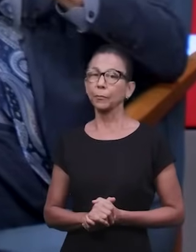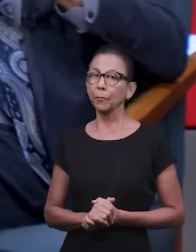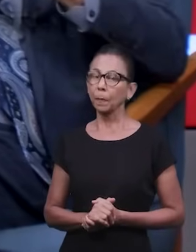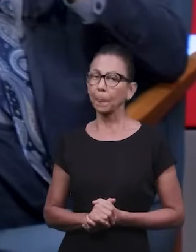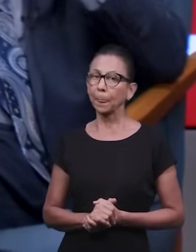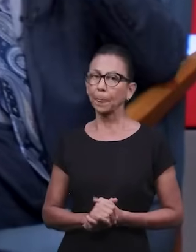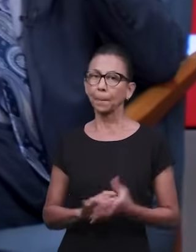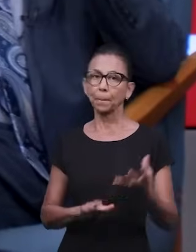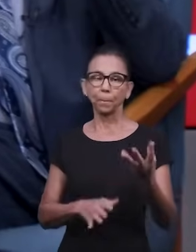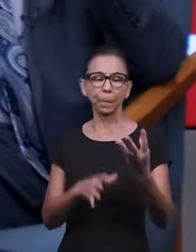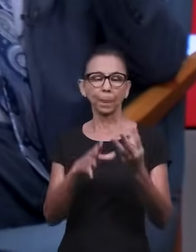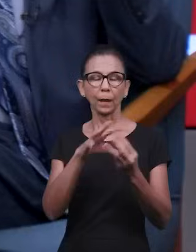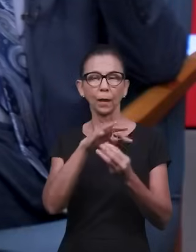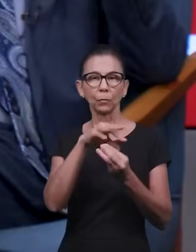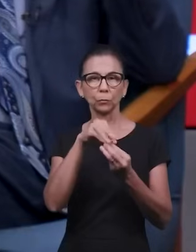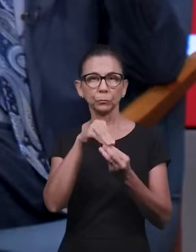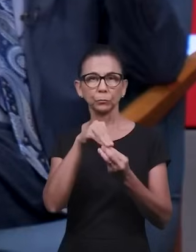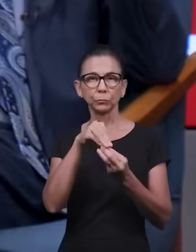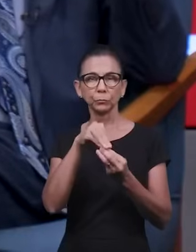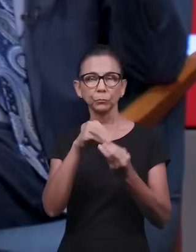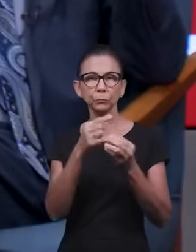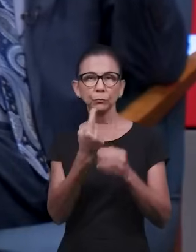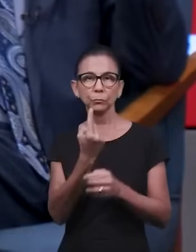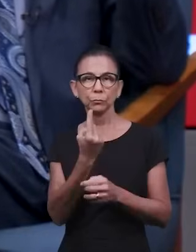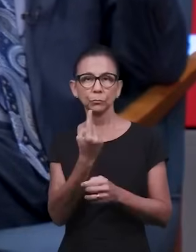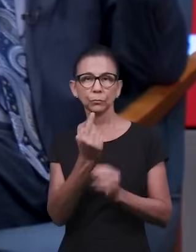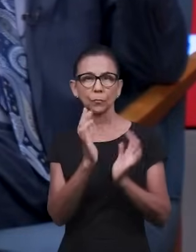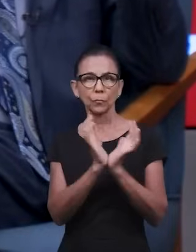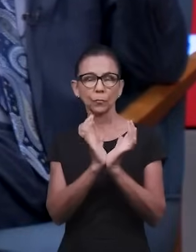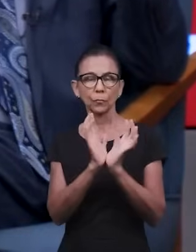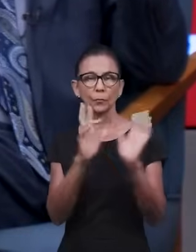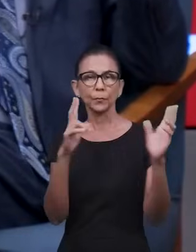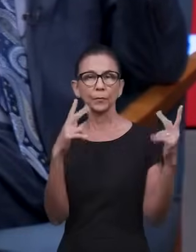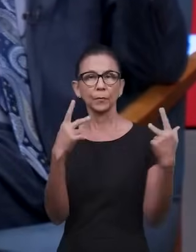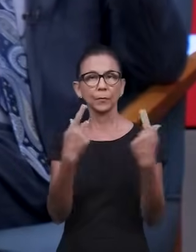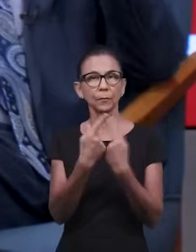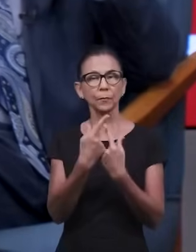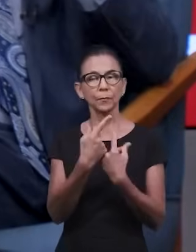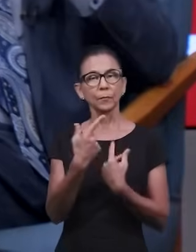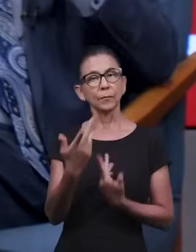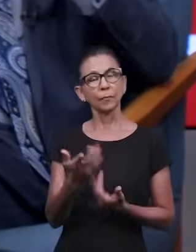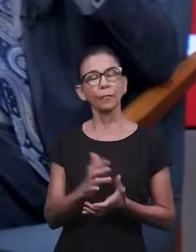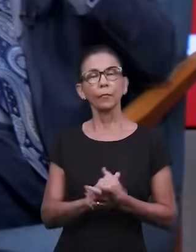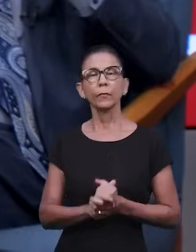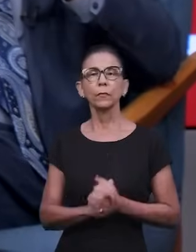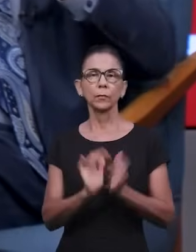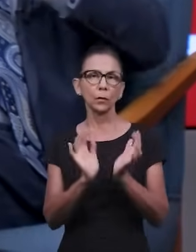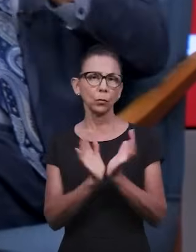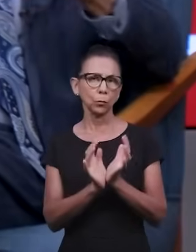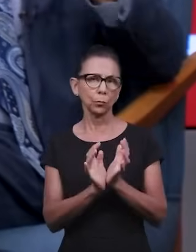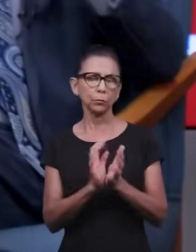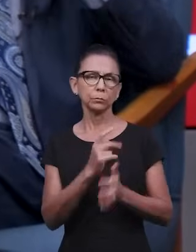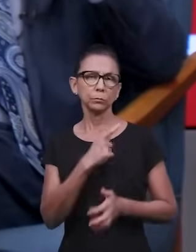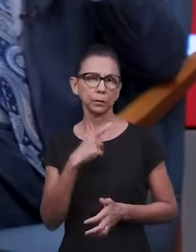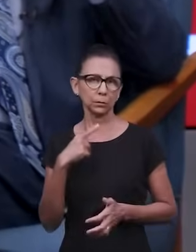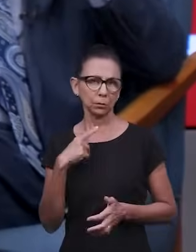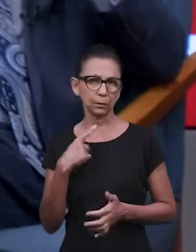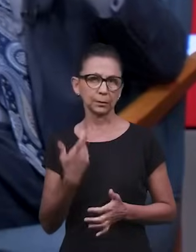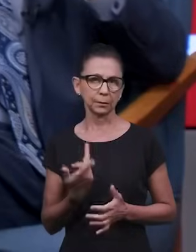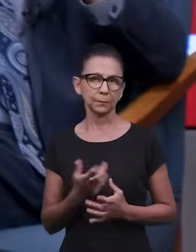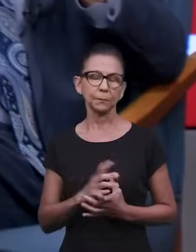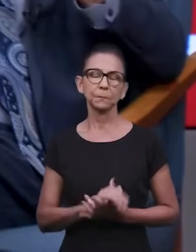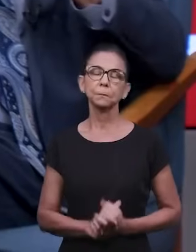juntos Paulo chama isso de presbitério são os presbíteros que são os ministérios